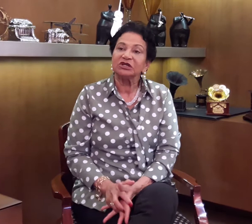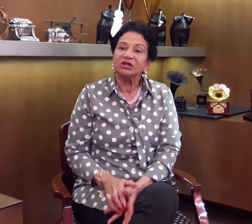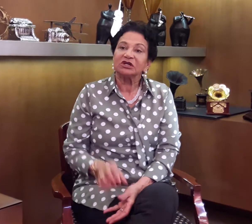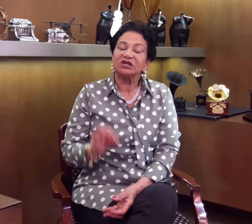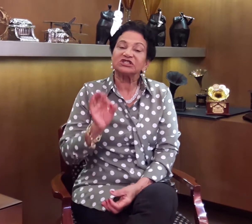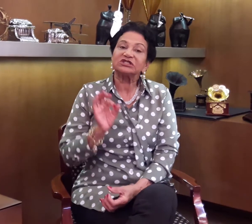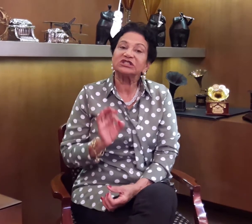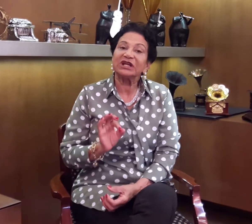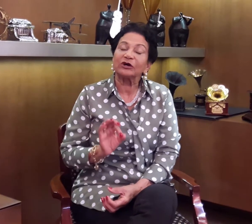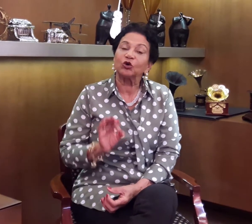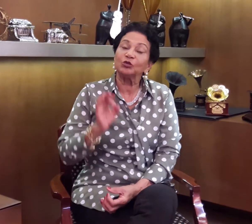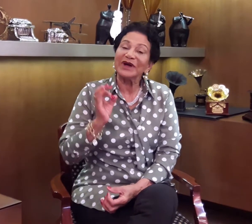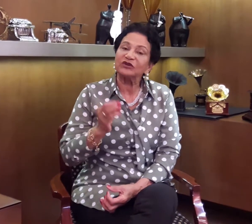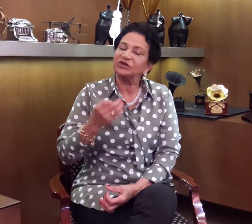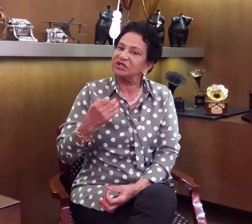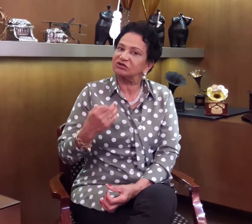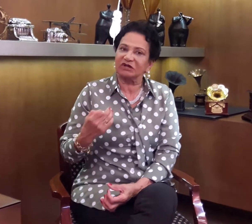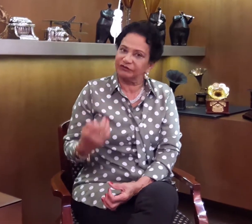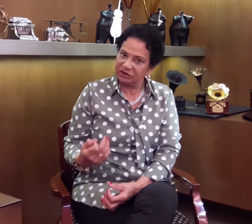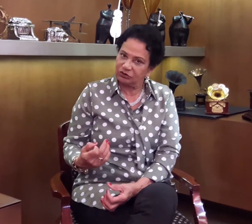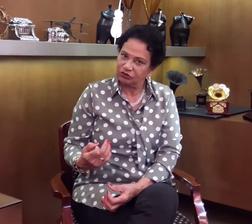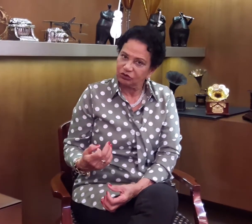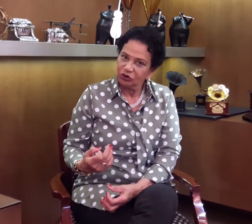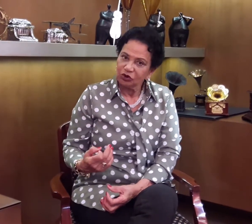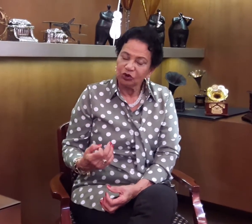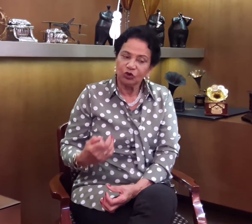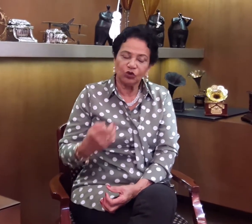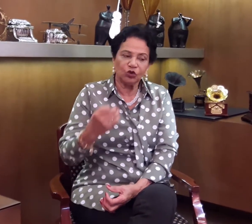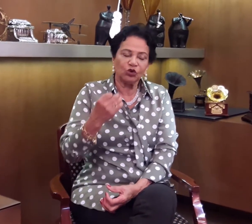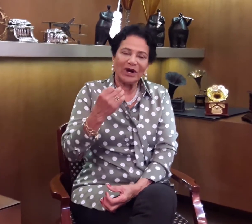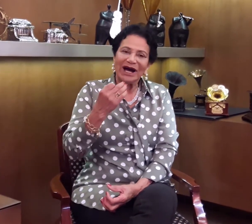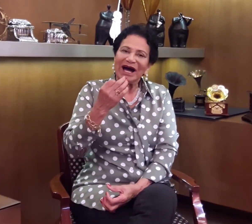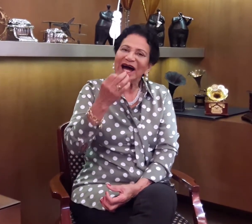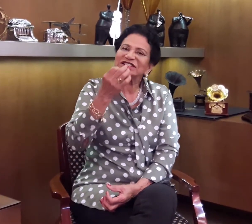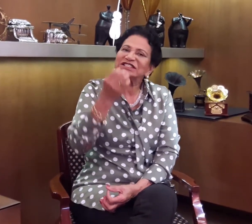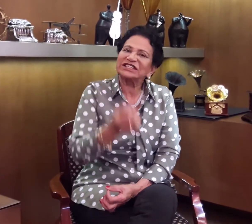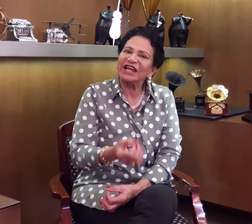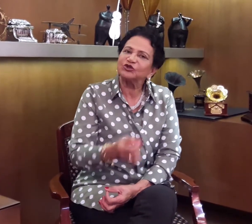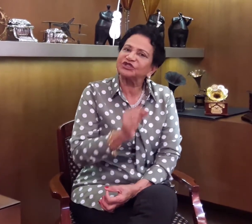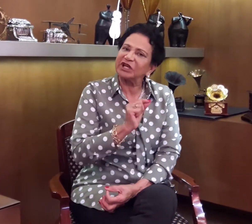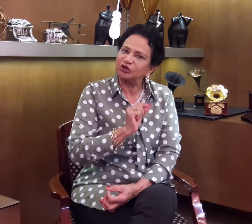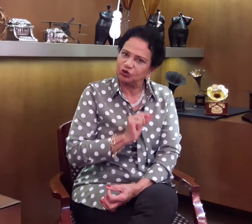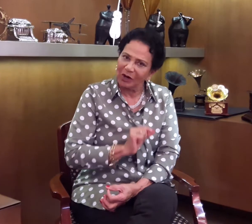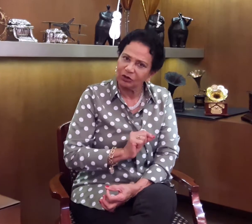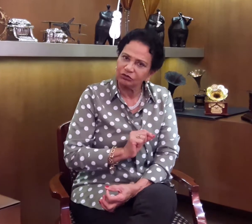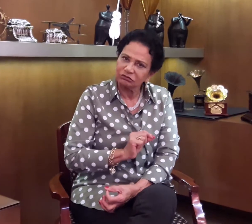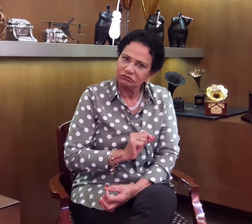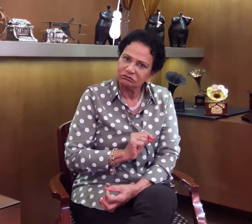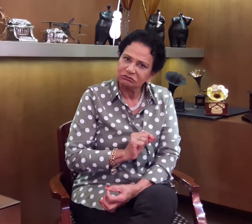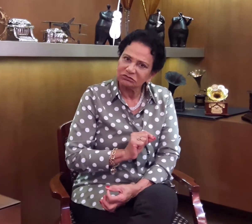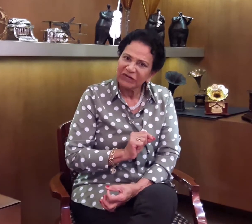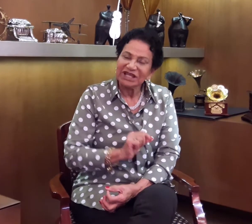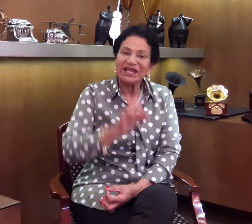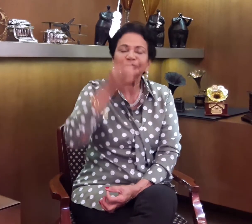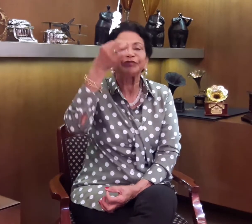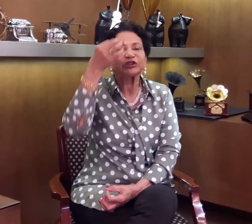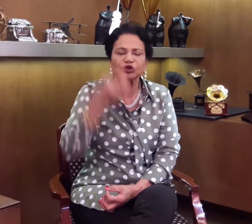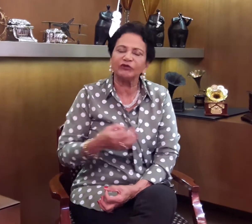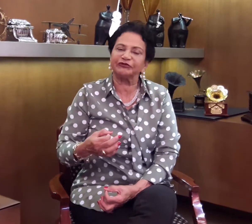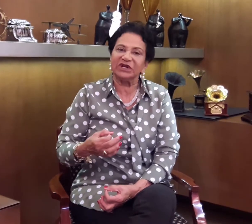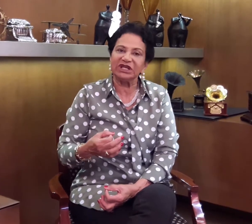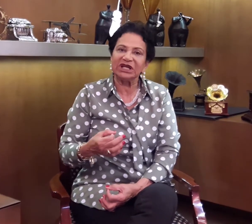seguinte, Cristina, como é que você está vendo o assédio sexual e